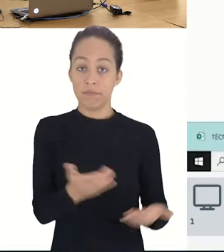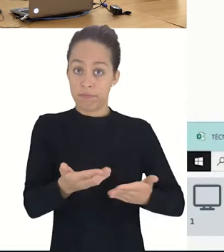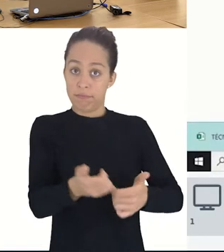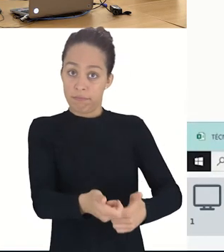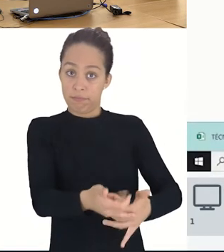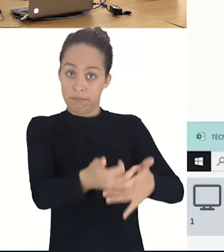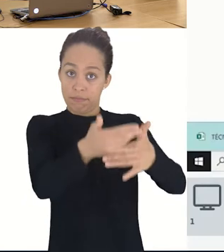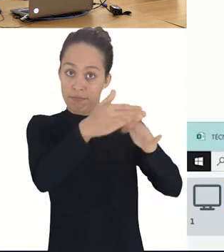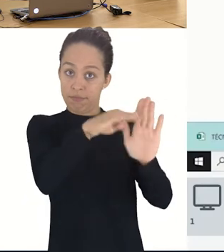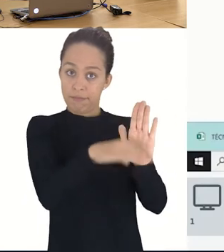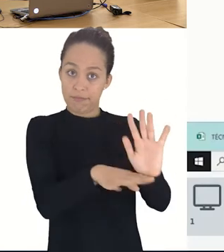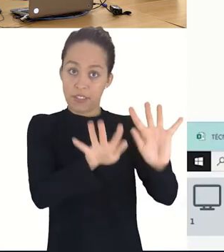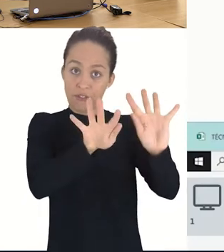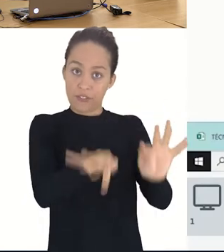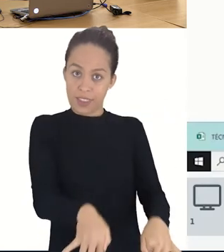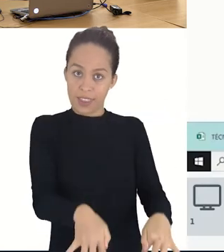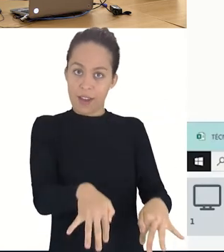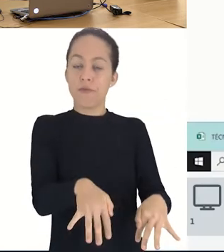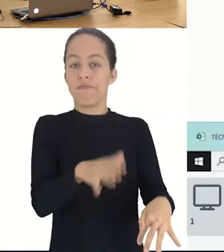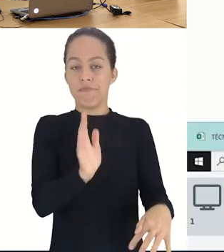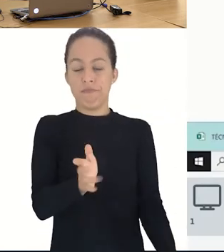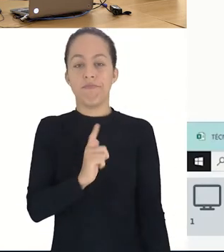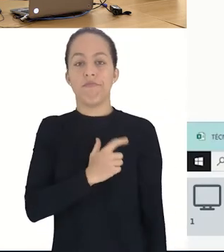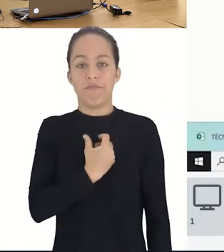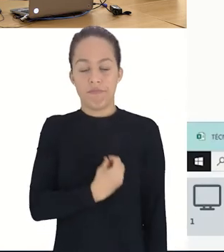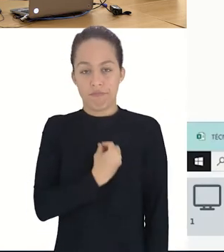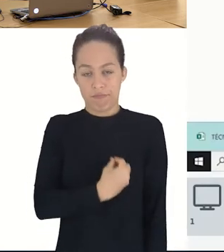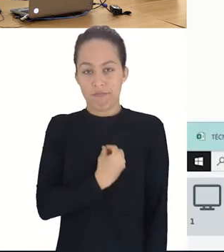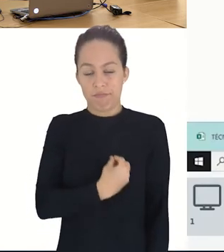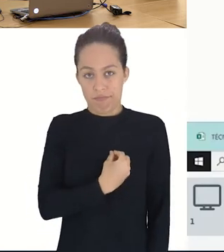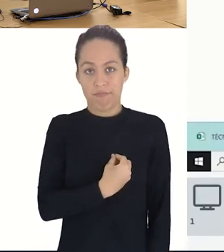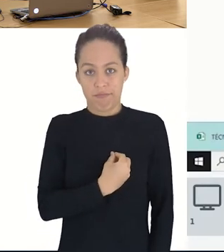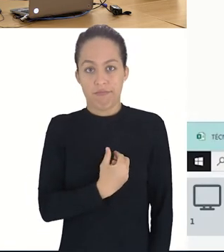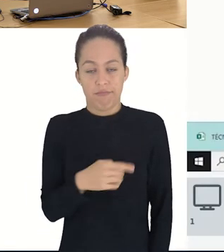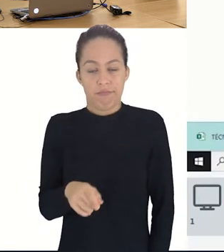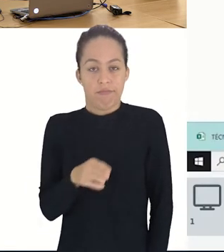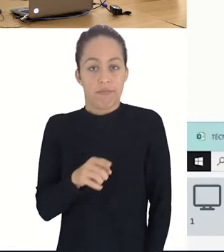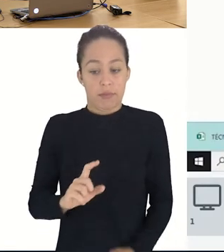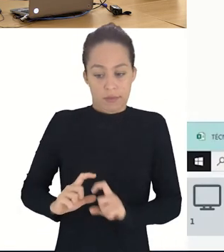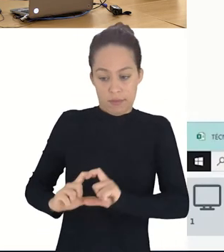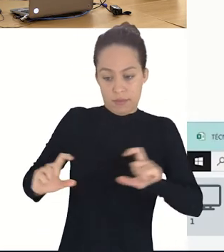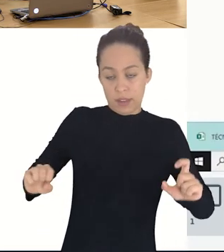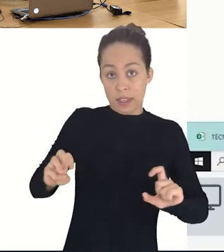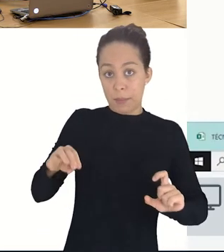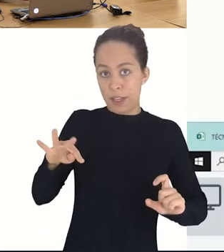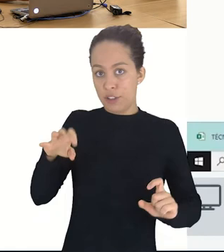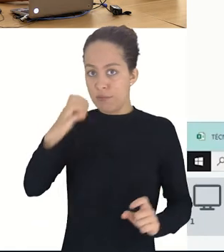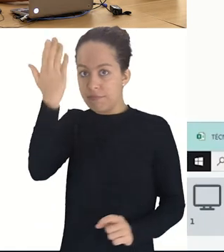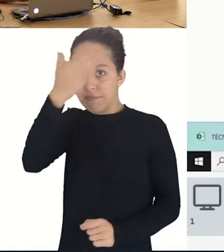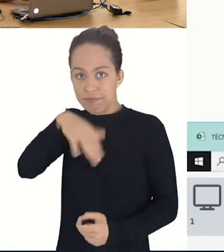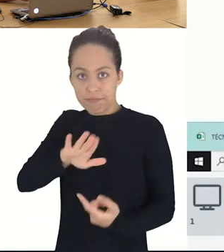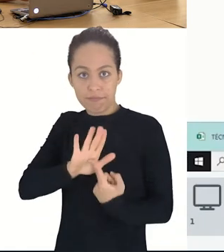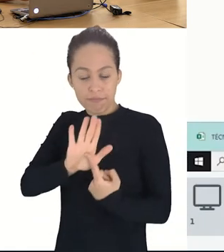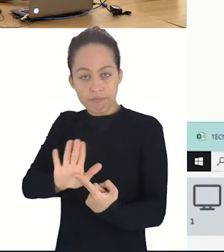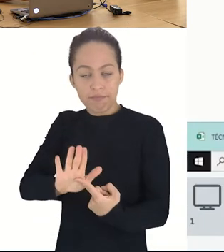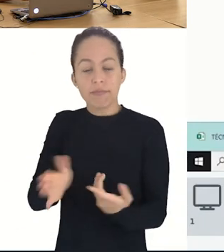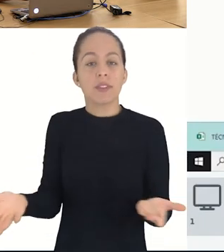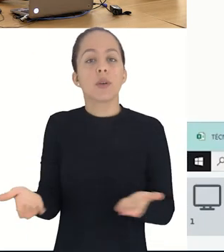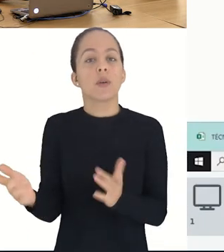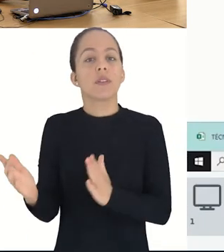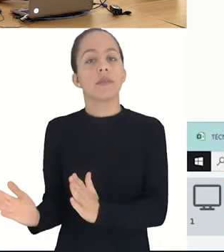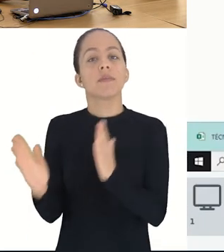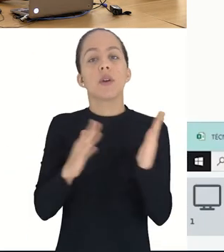Nós já estamos indo para o final da lista chegamos ao final a semente utilizada para o sorteio foi esta